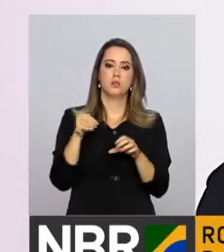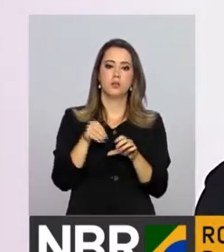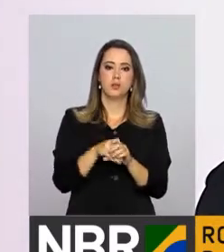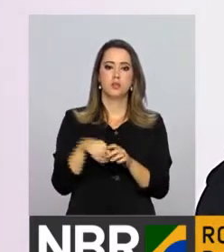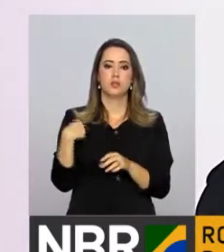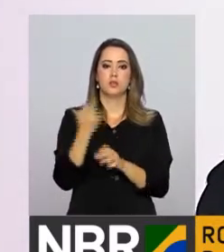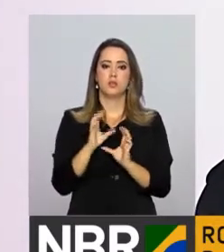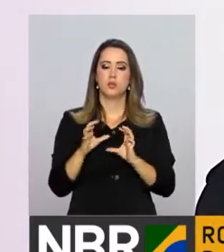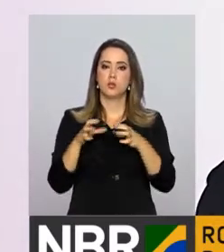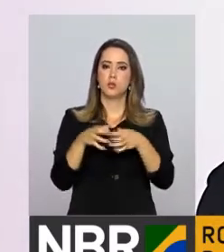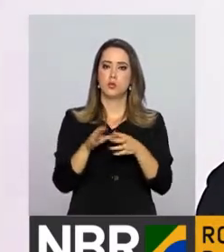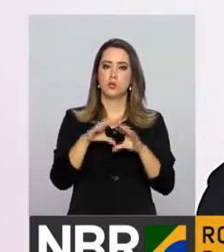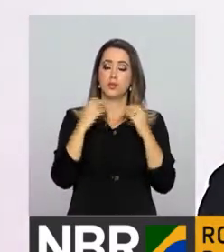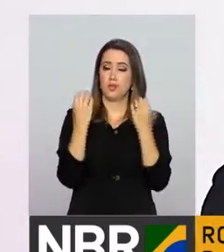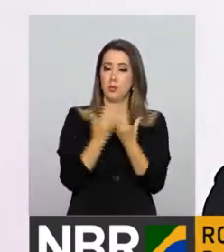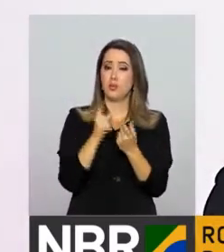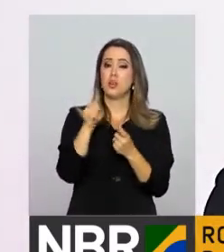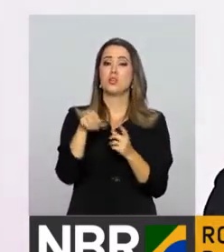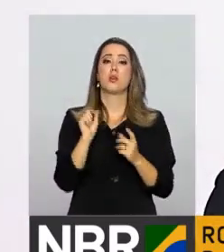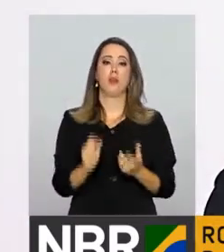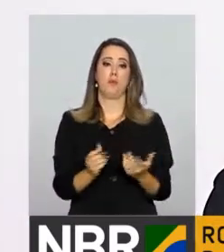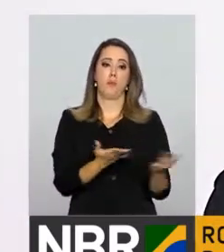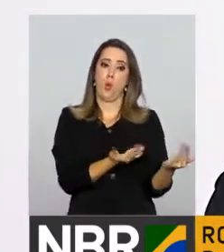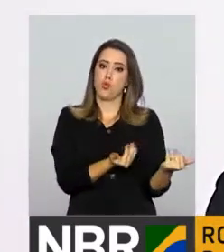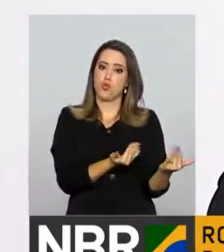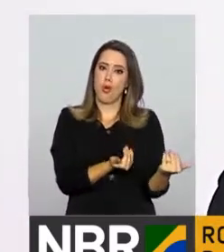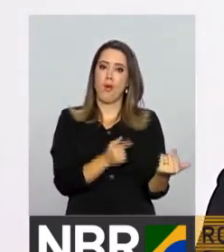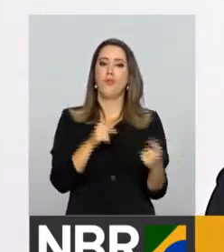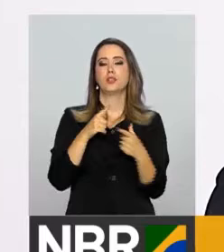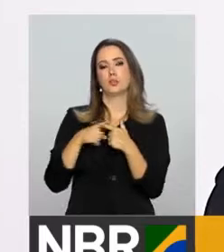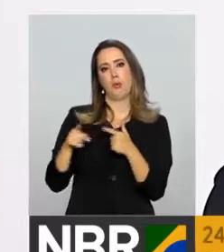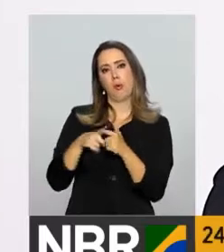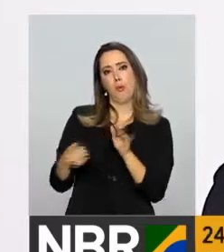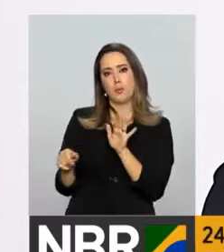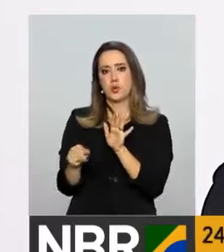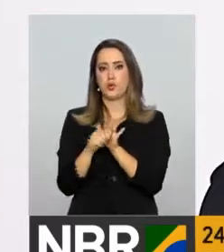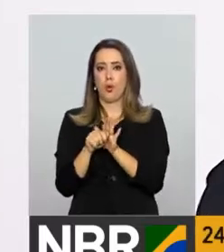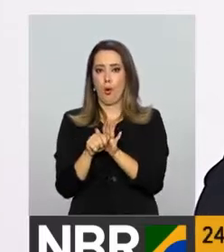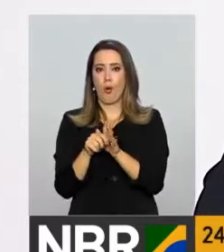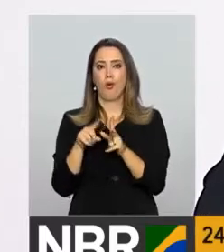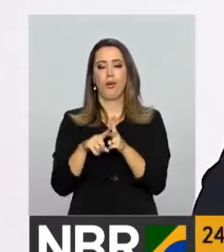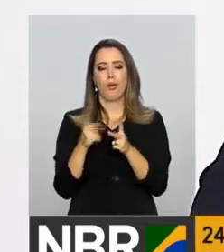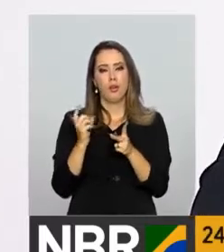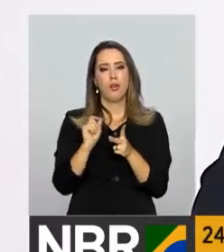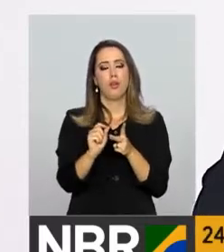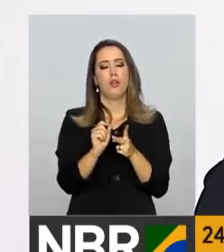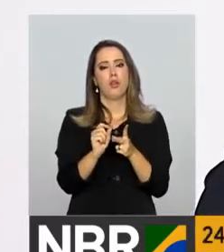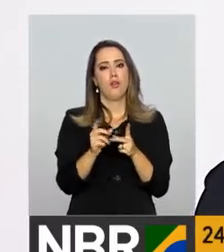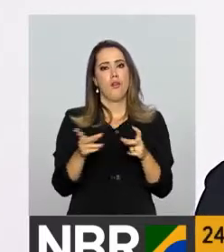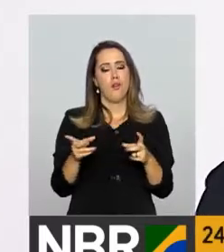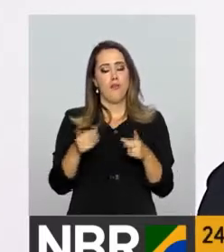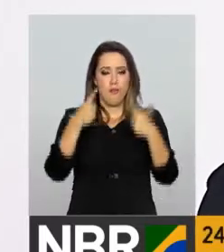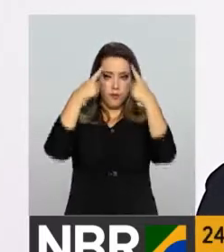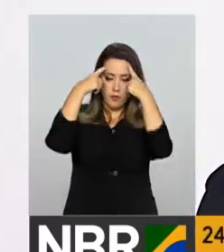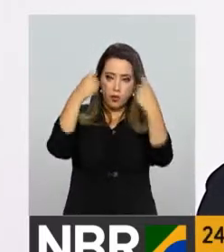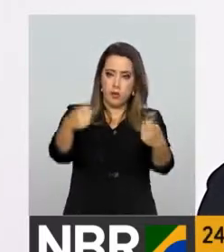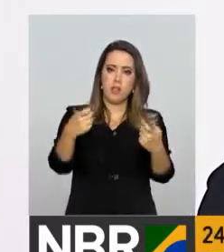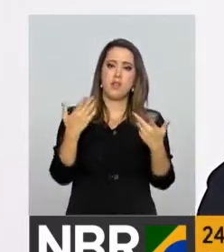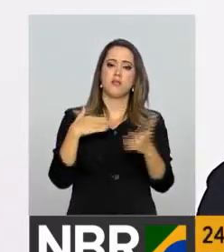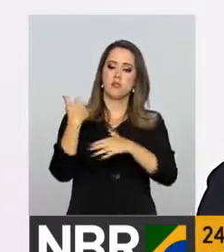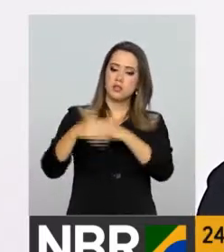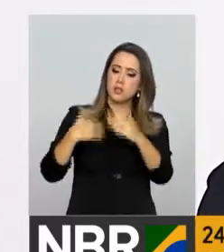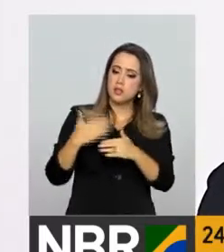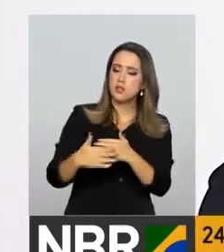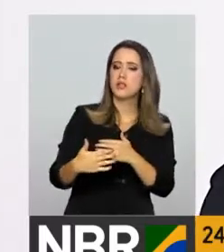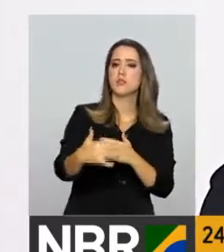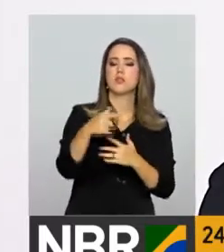comunidades é a juventude é vulnerável ao tráfico de drogas à violência que infelizmente cresceu nos últimos